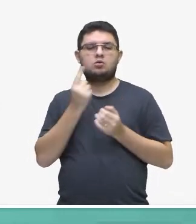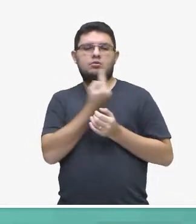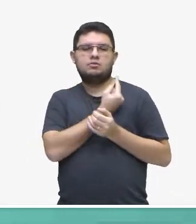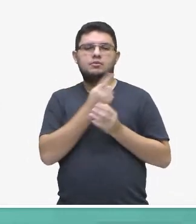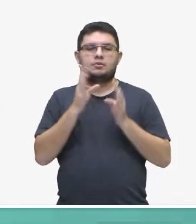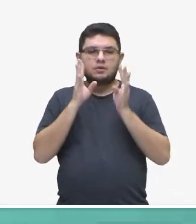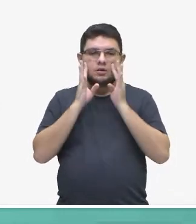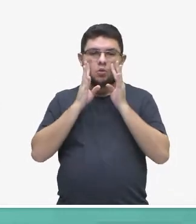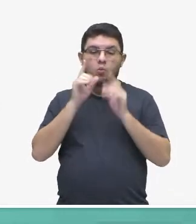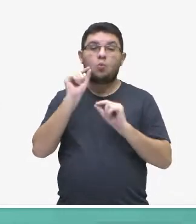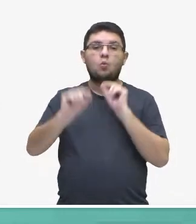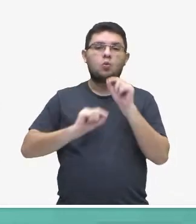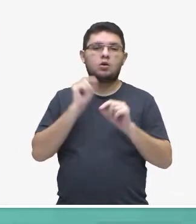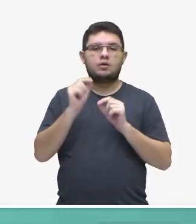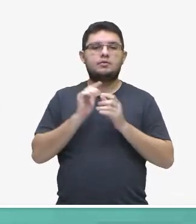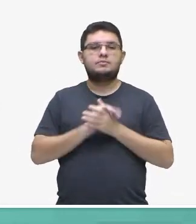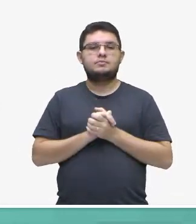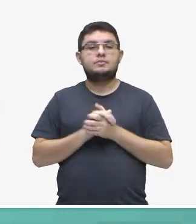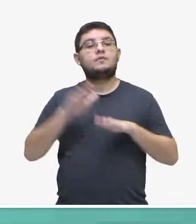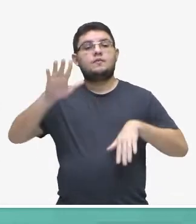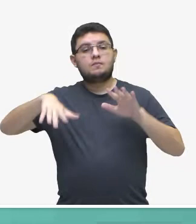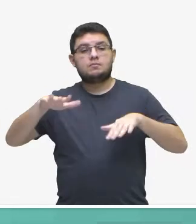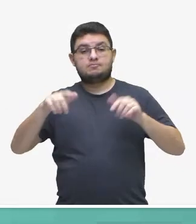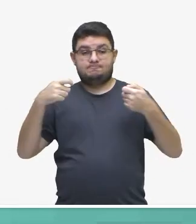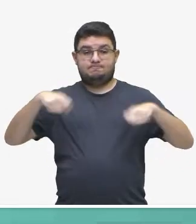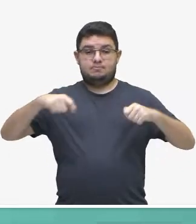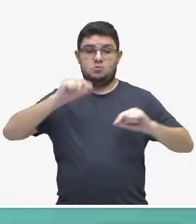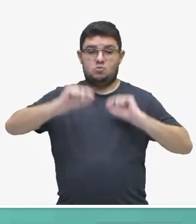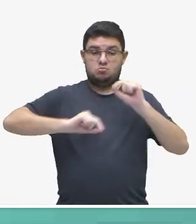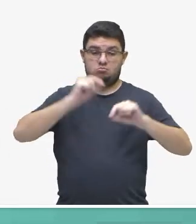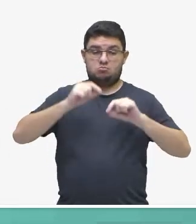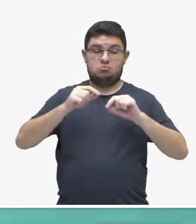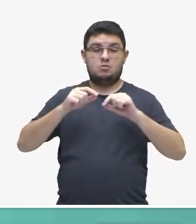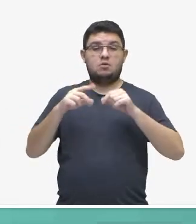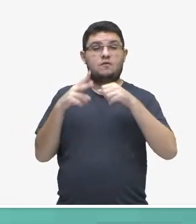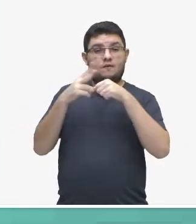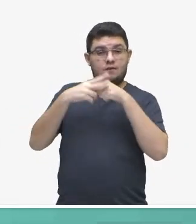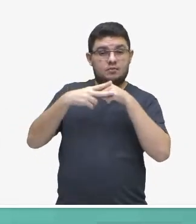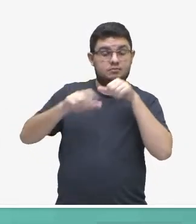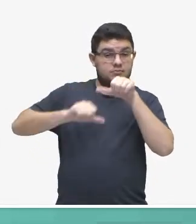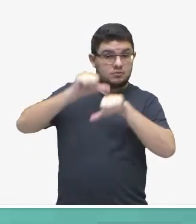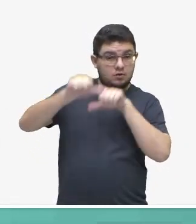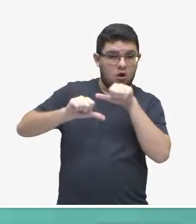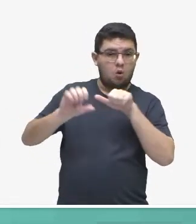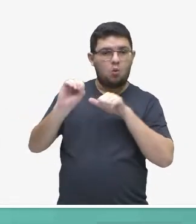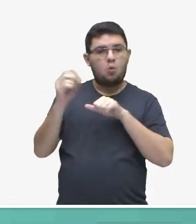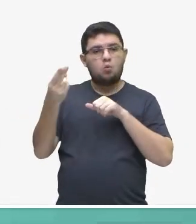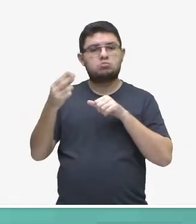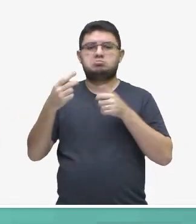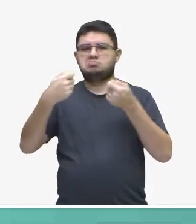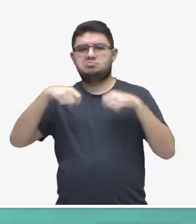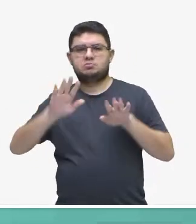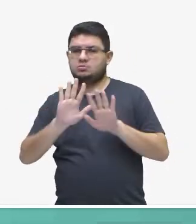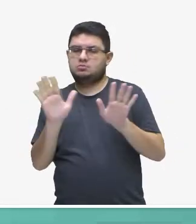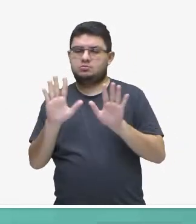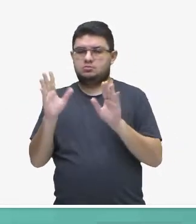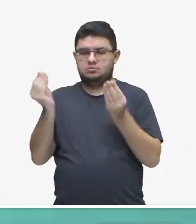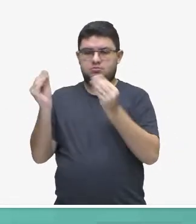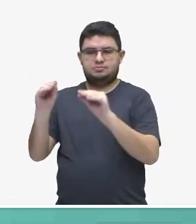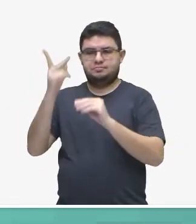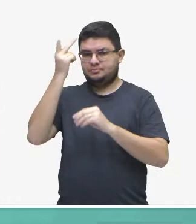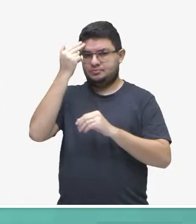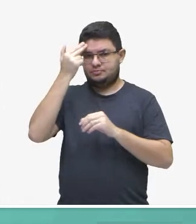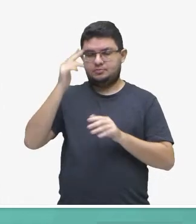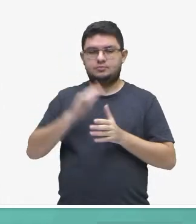o verbo, a gente transforma, se não, a gente deixa como ele está, ok? Gente, é importante lembrar que aqui eu